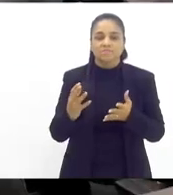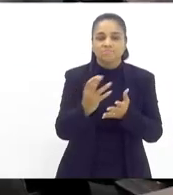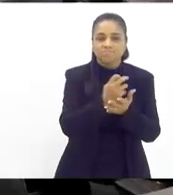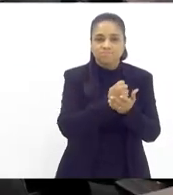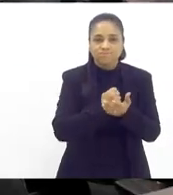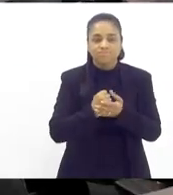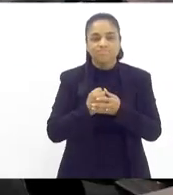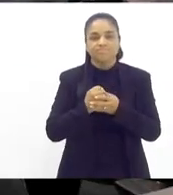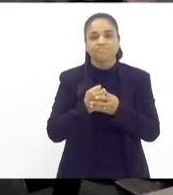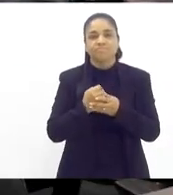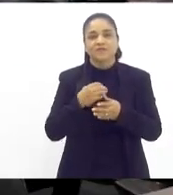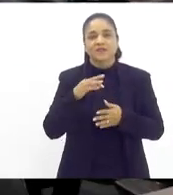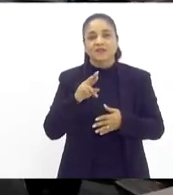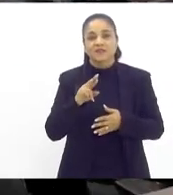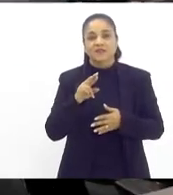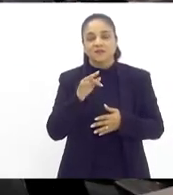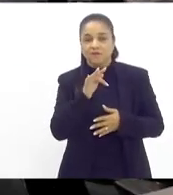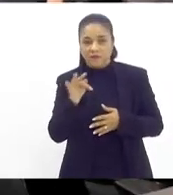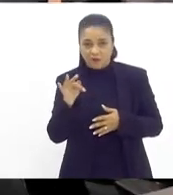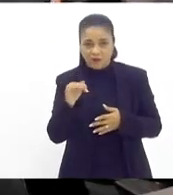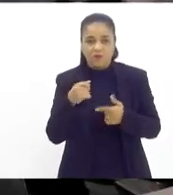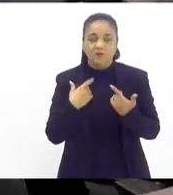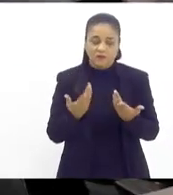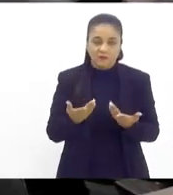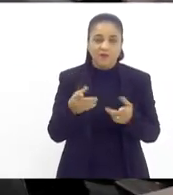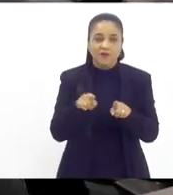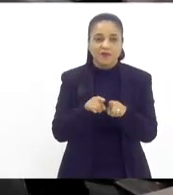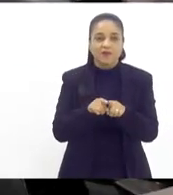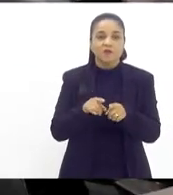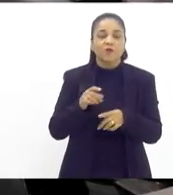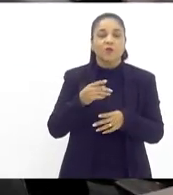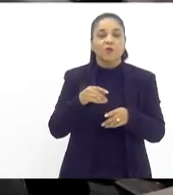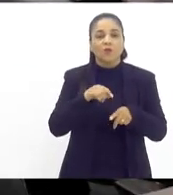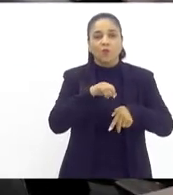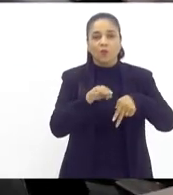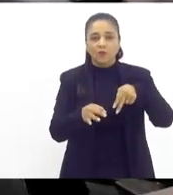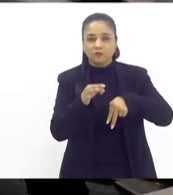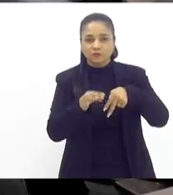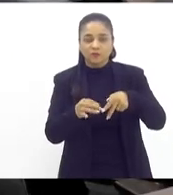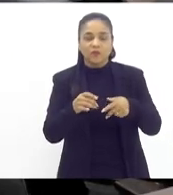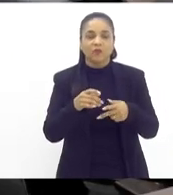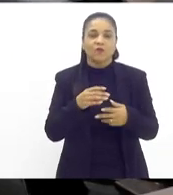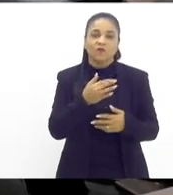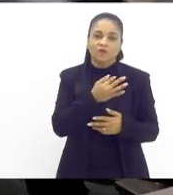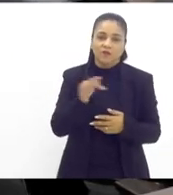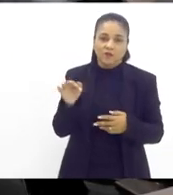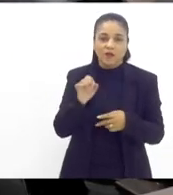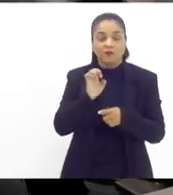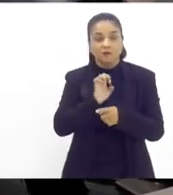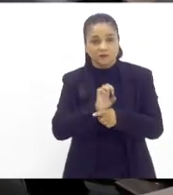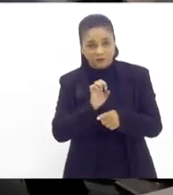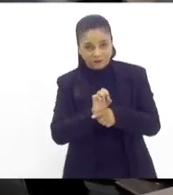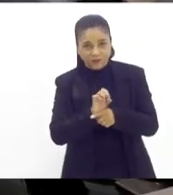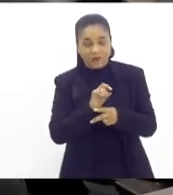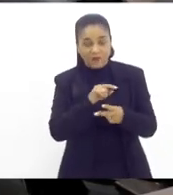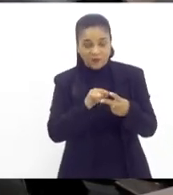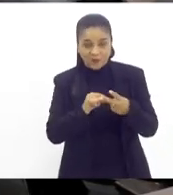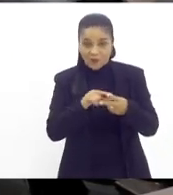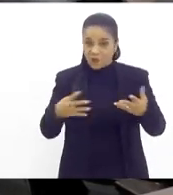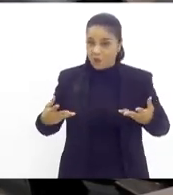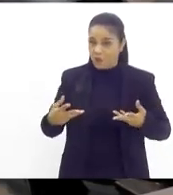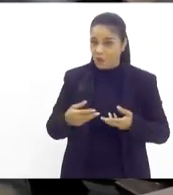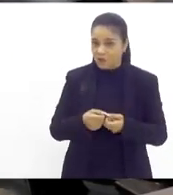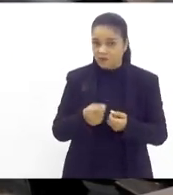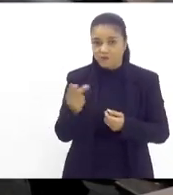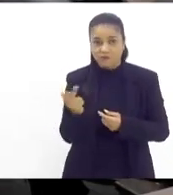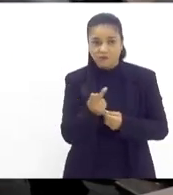deputado Arthur Monteiro também. Então, temos aqui um auditor estadual e um federal. Então está qualificadíssimo aqui